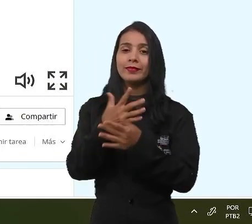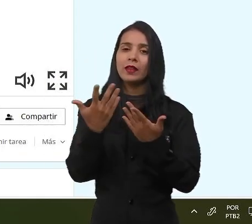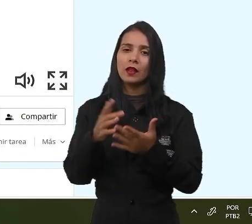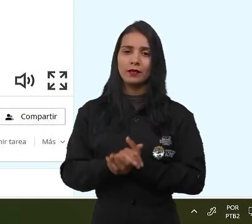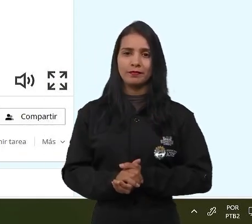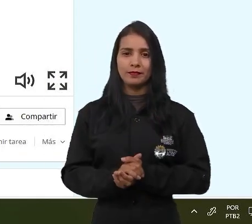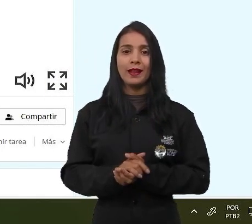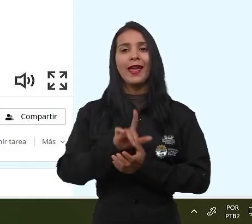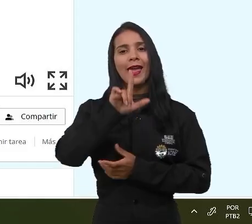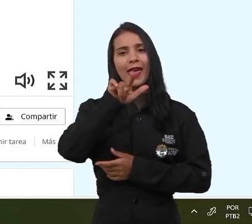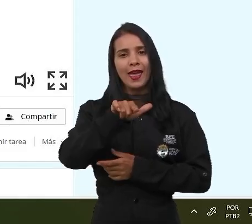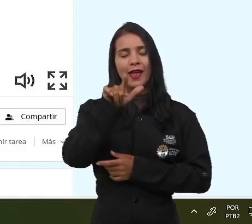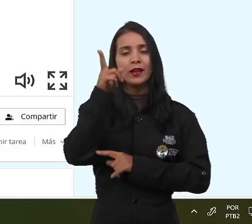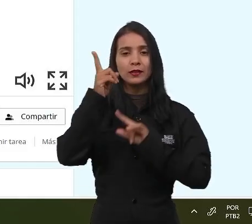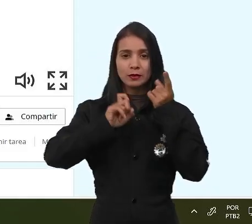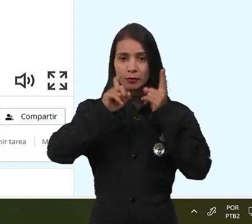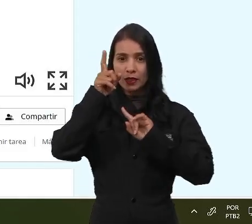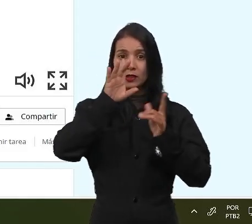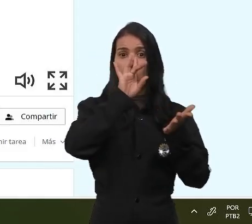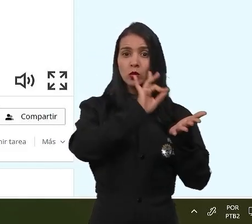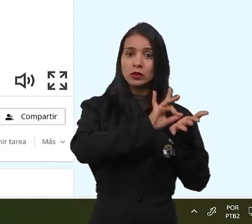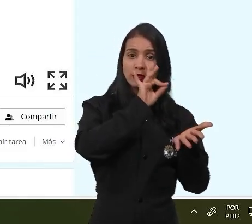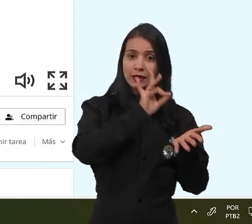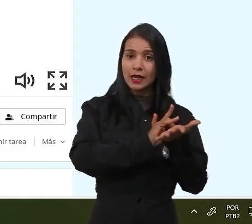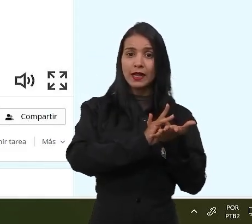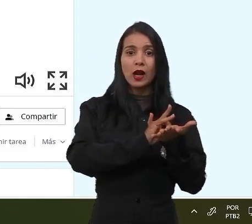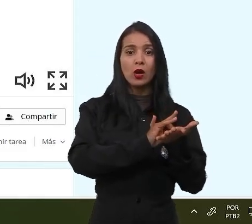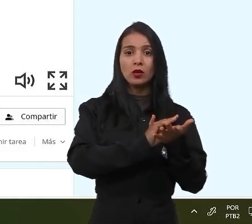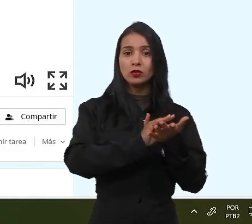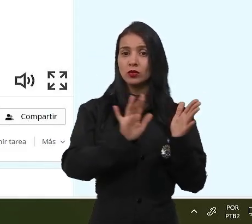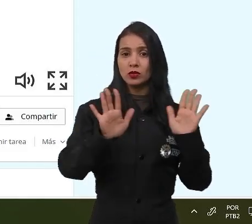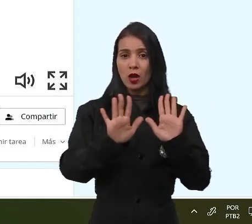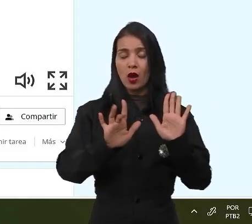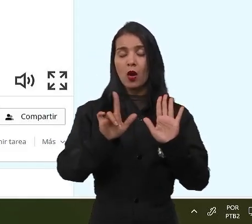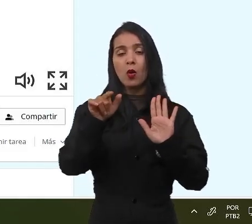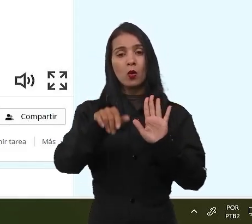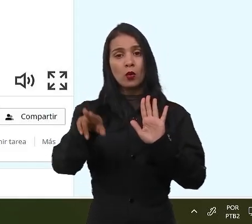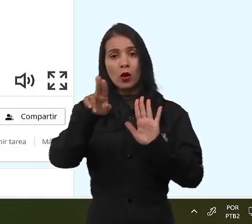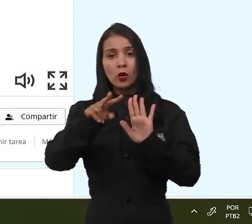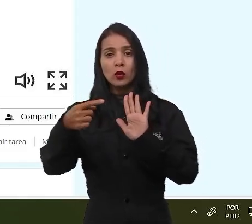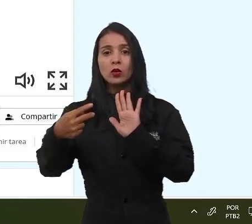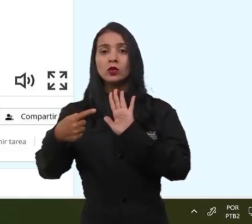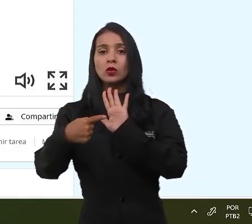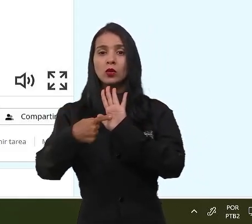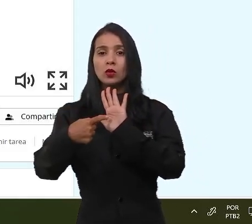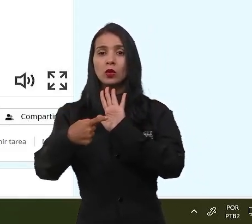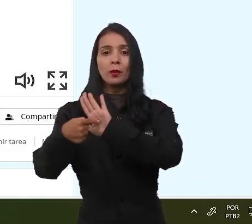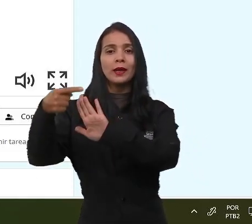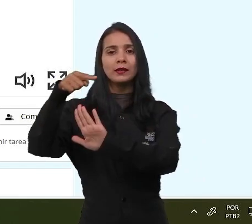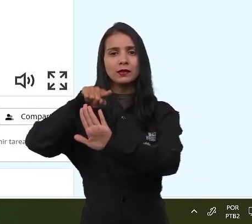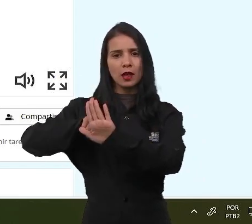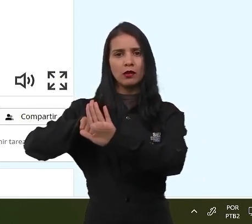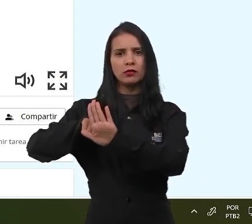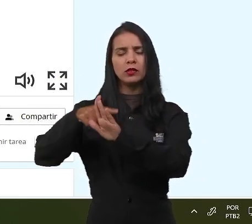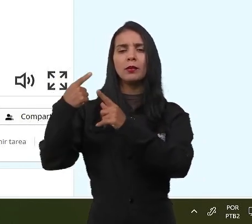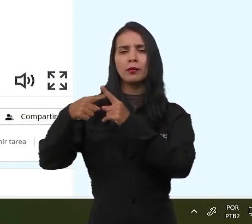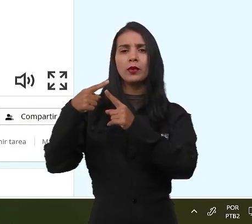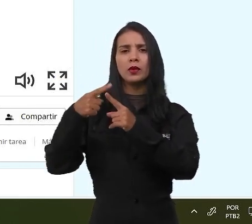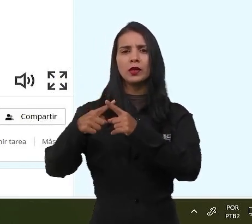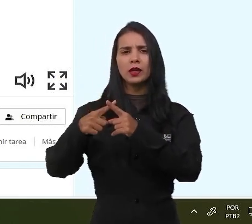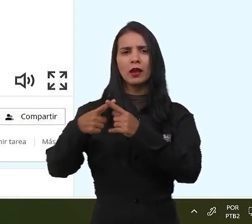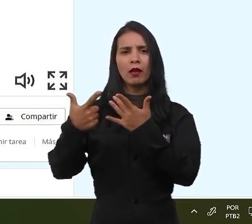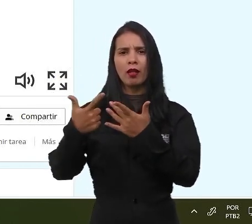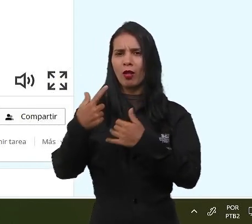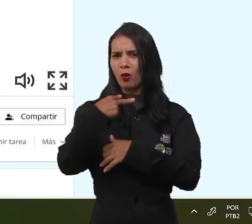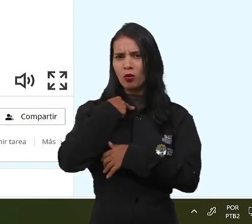expressões de sentido literal. Ou seja, a pessoa não perdeu realmente um olho, para comprar um presente. E muito menos devia pagar com